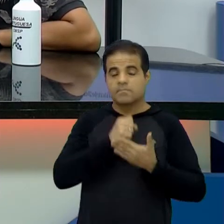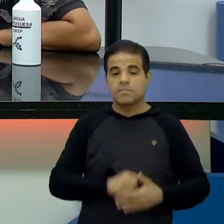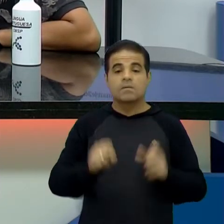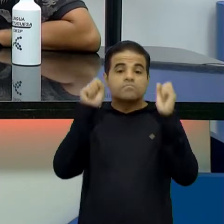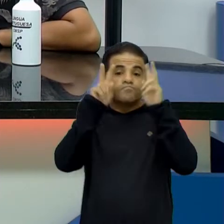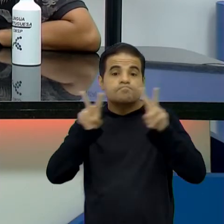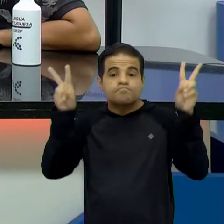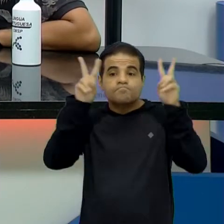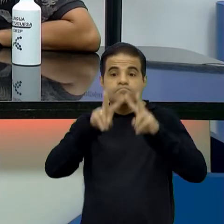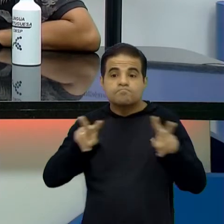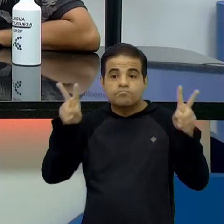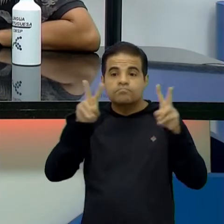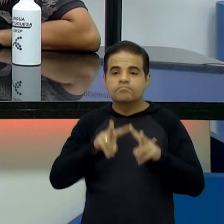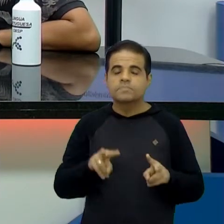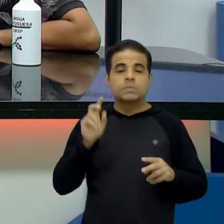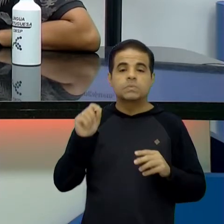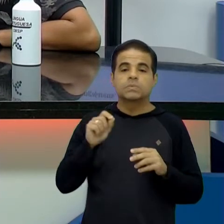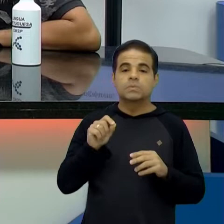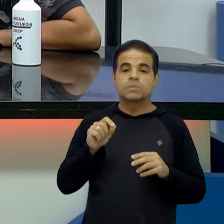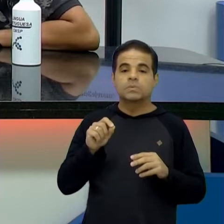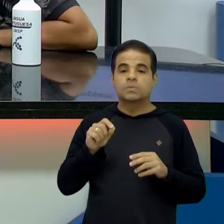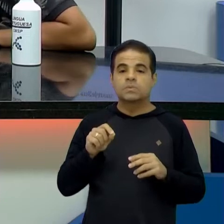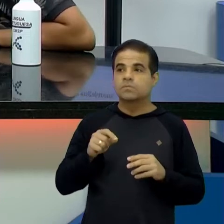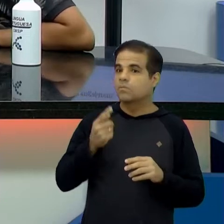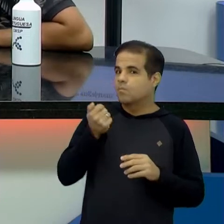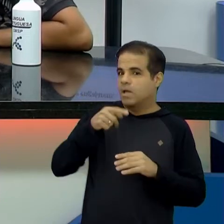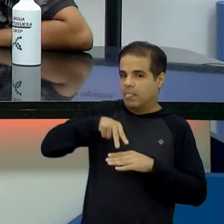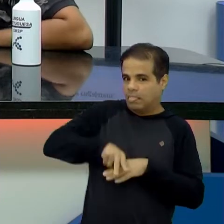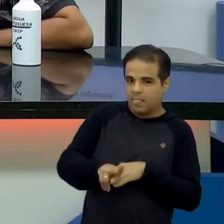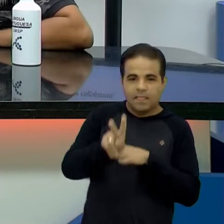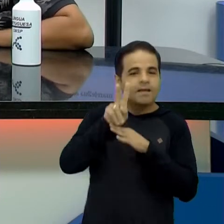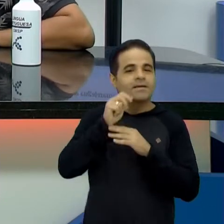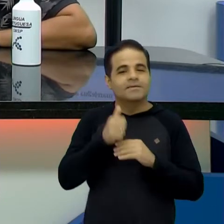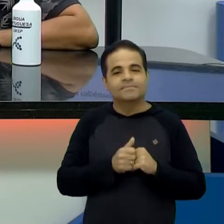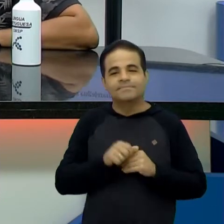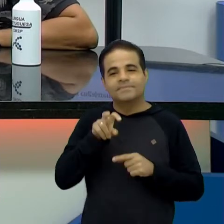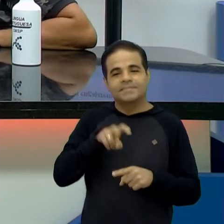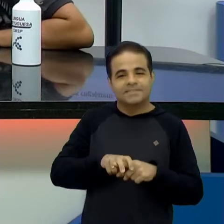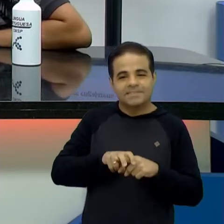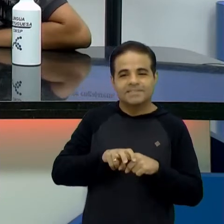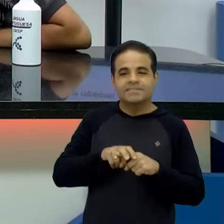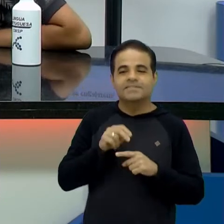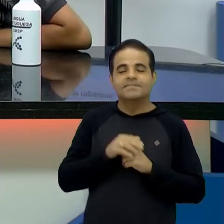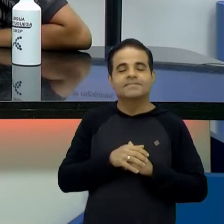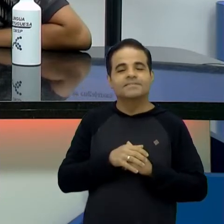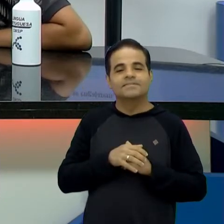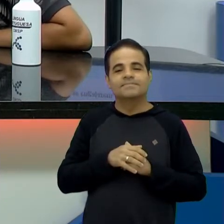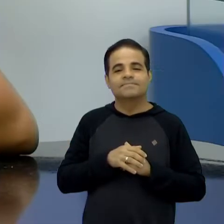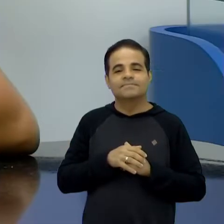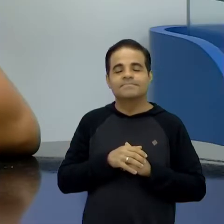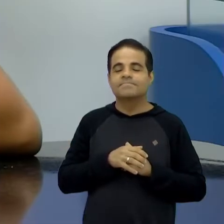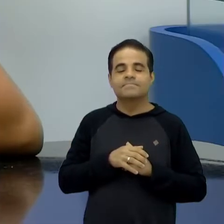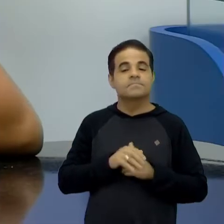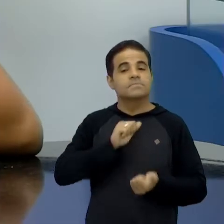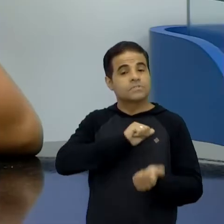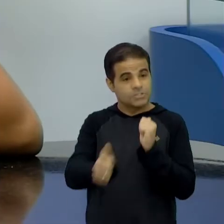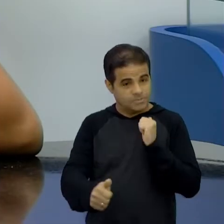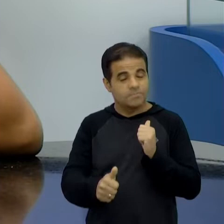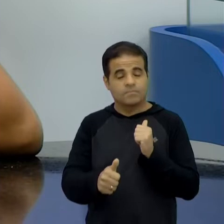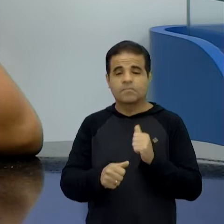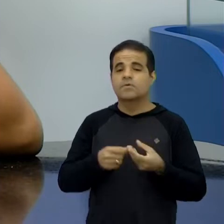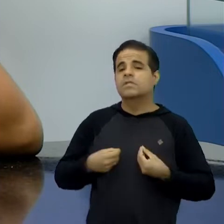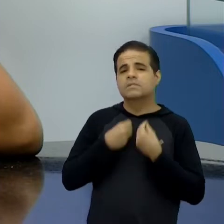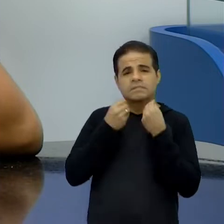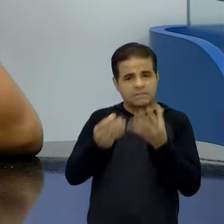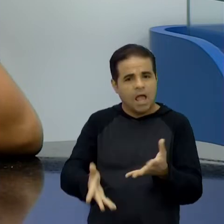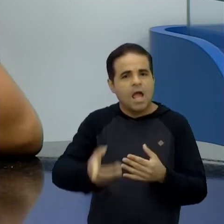né? De que parecia olha eu escorregando aqui não na faz cadeira, isso, não. gente. Não faz isso não, que a gente vai virar um meme grandão aqui. Que o esporte, ele propicia